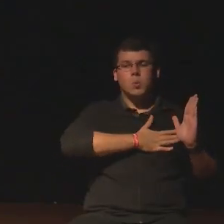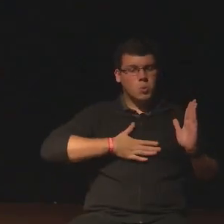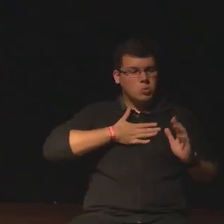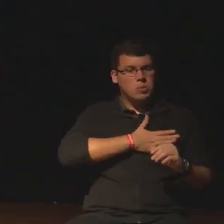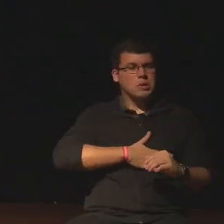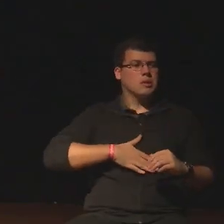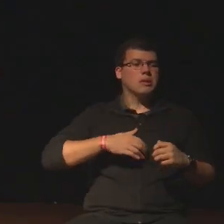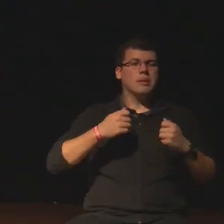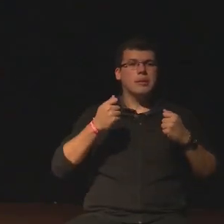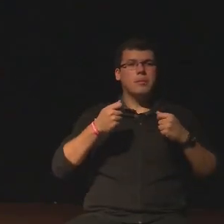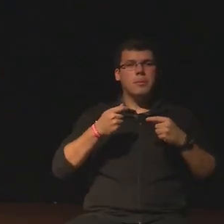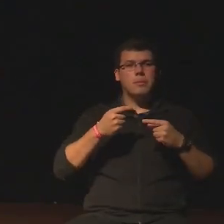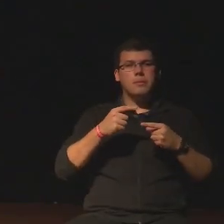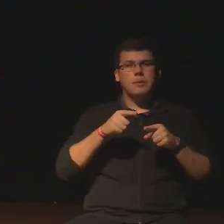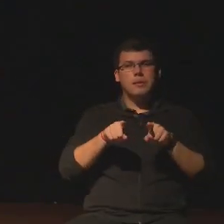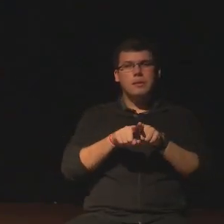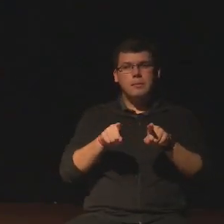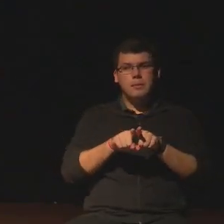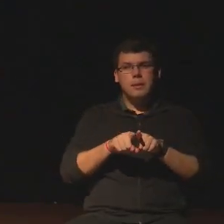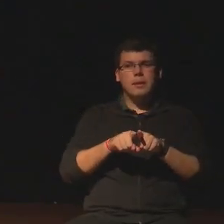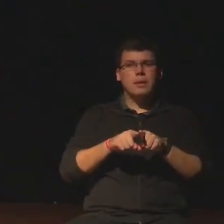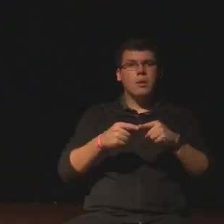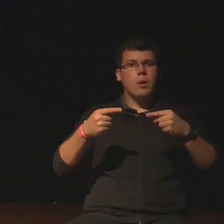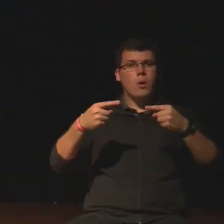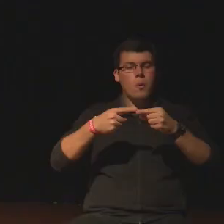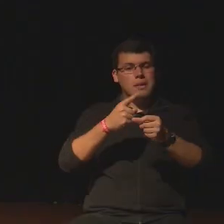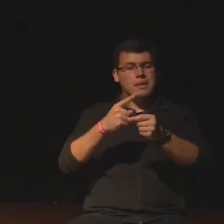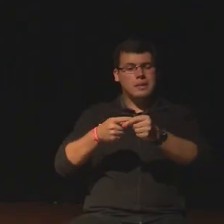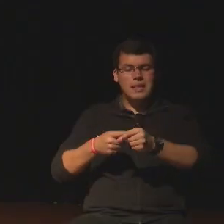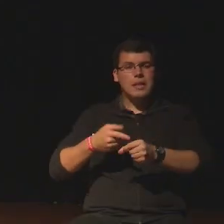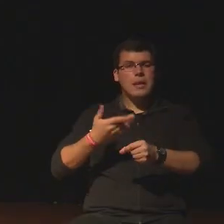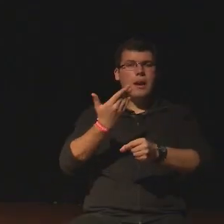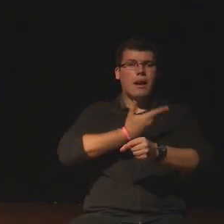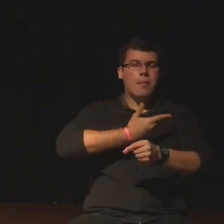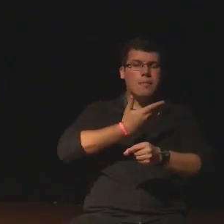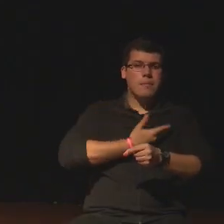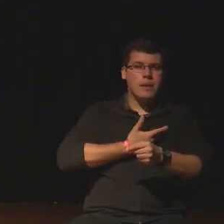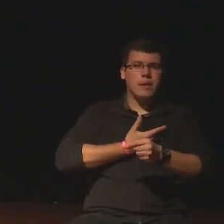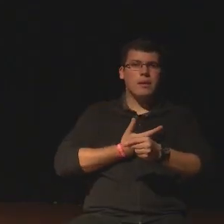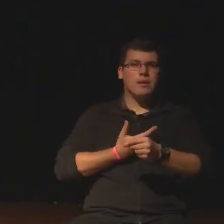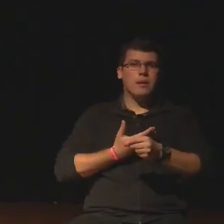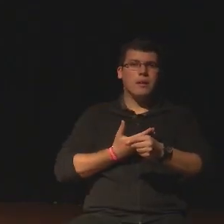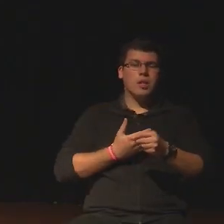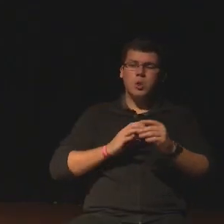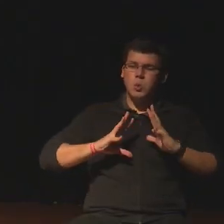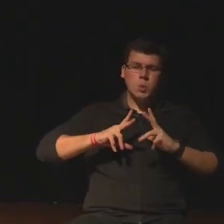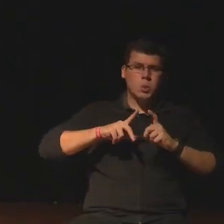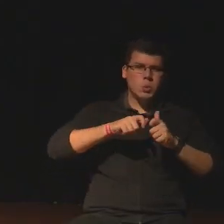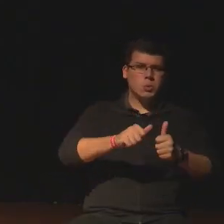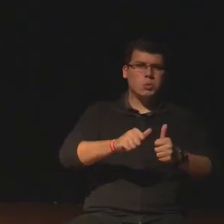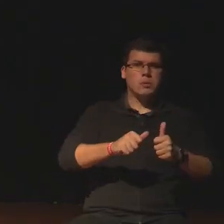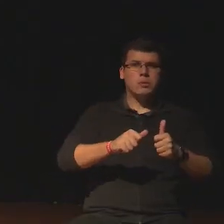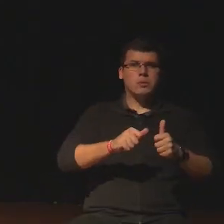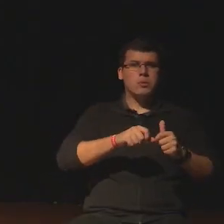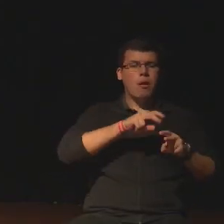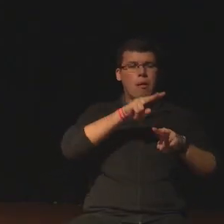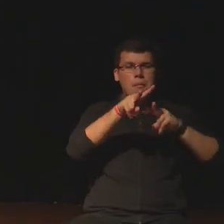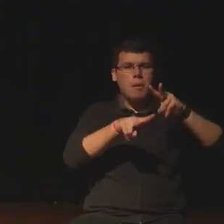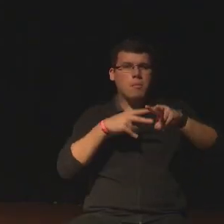contemporânea e amigável tem que ser, em todos os aspectos, de paisagismo,